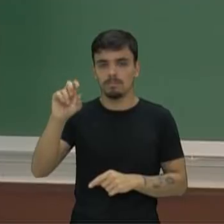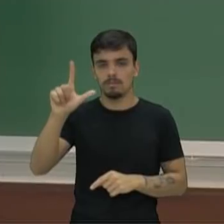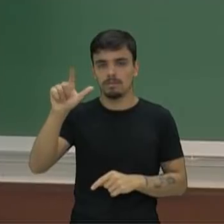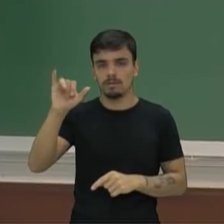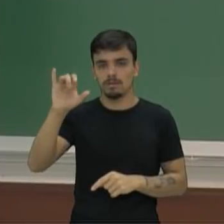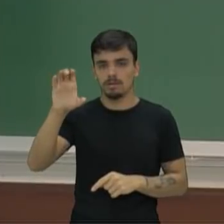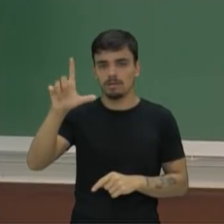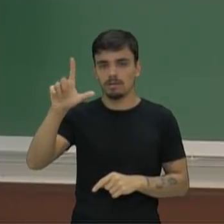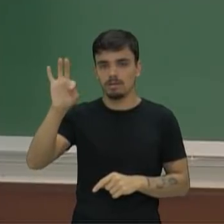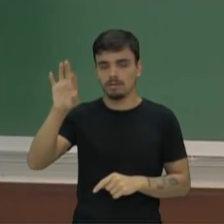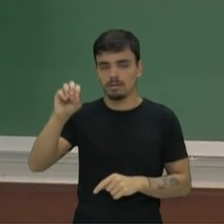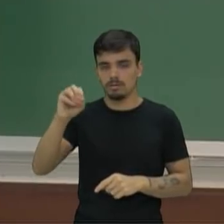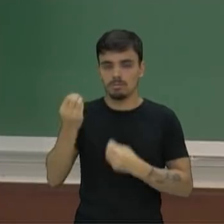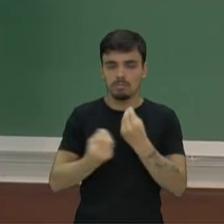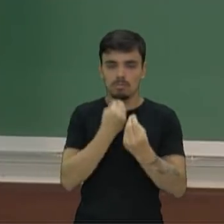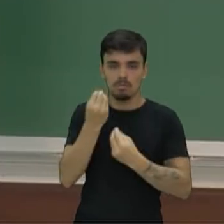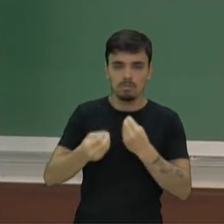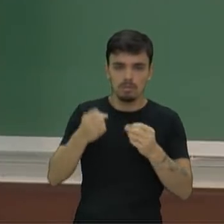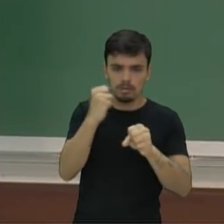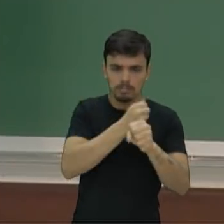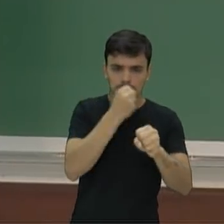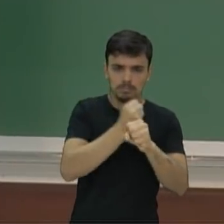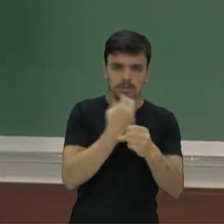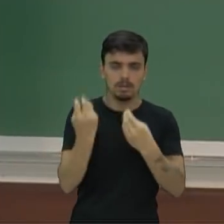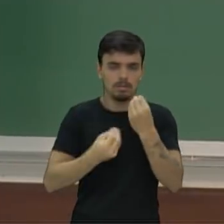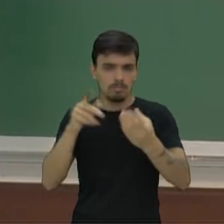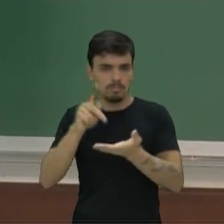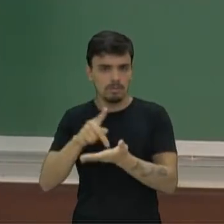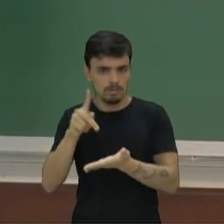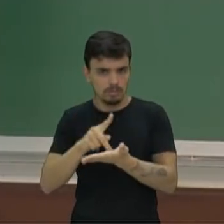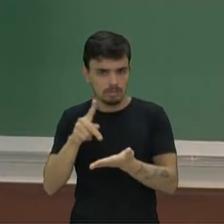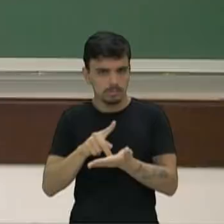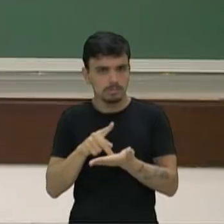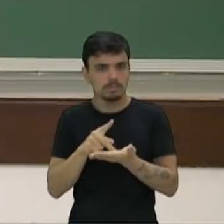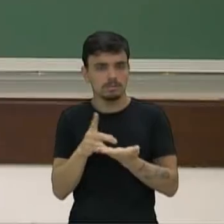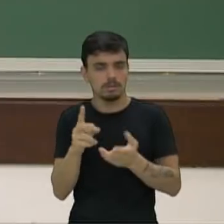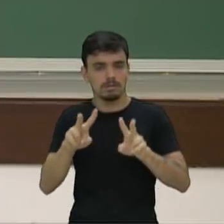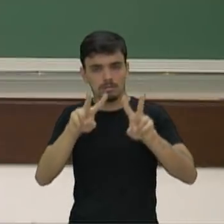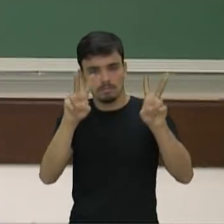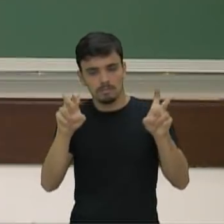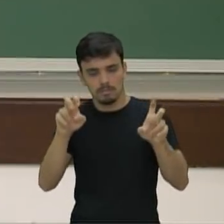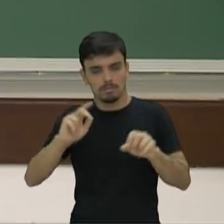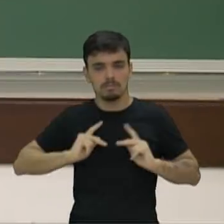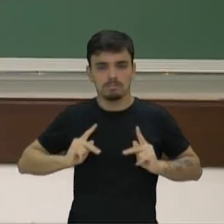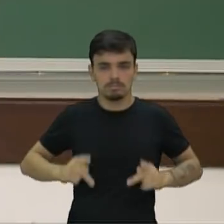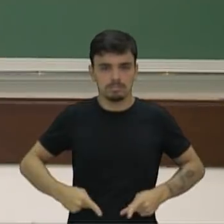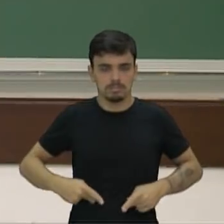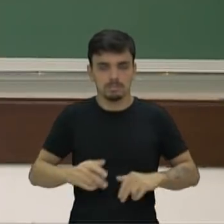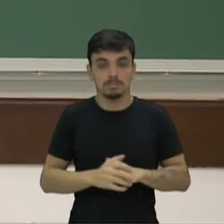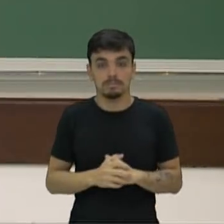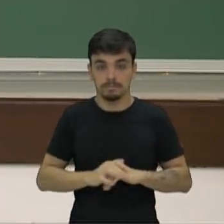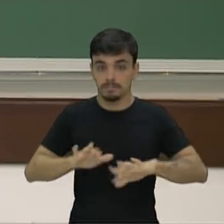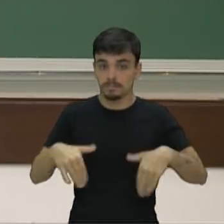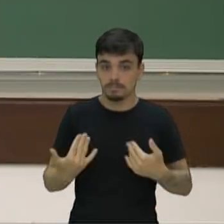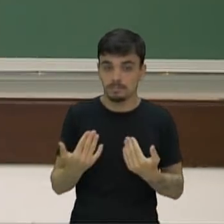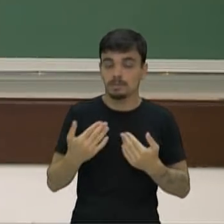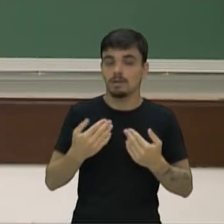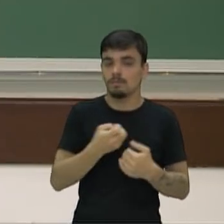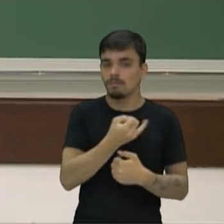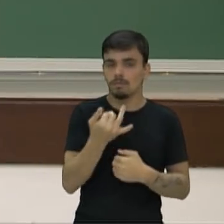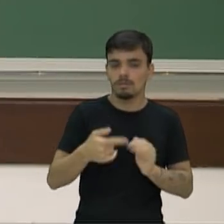Cânone, sobre como esculpir de modo realista a figura humana. Para eles, a escultura, quanto mais